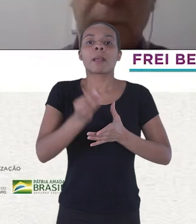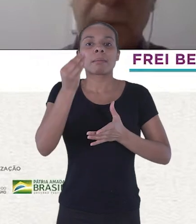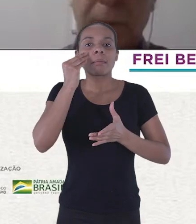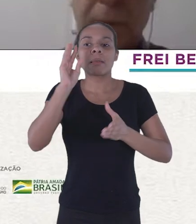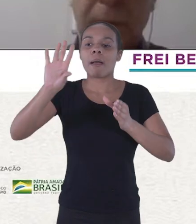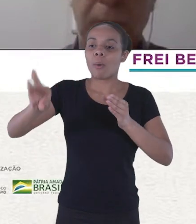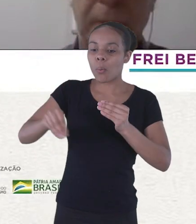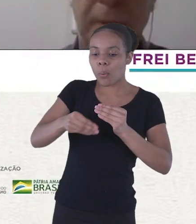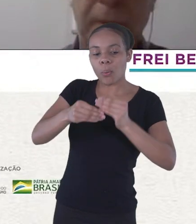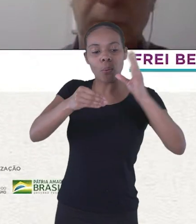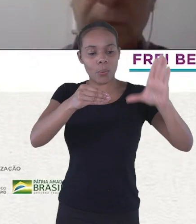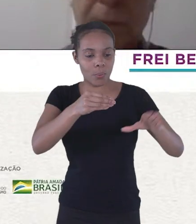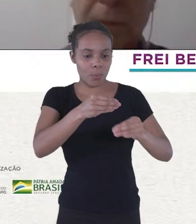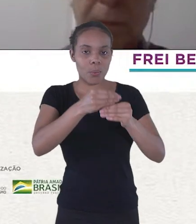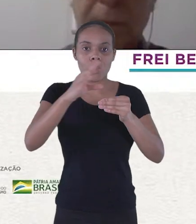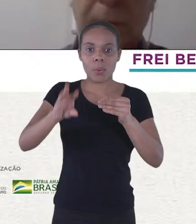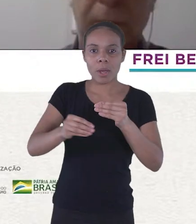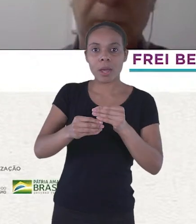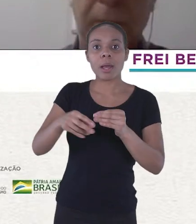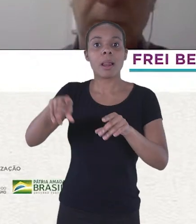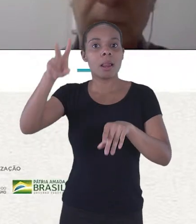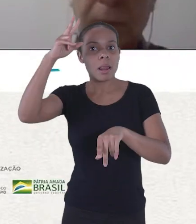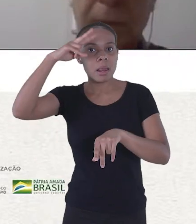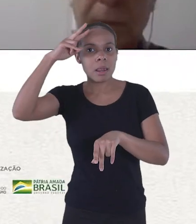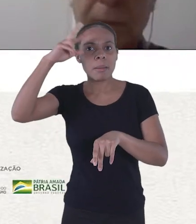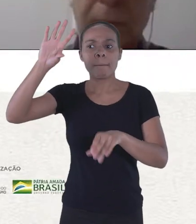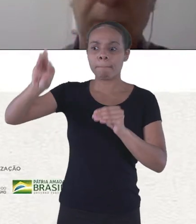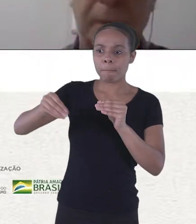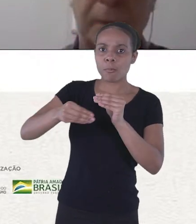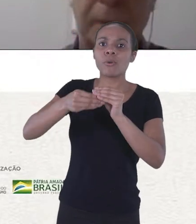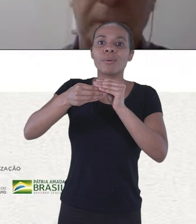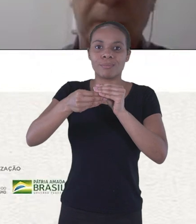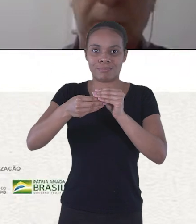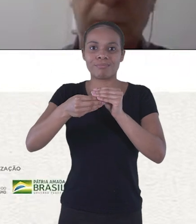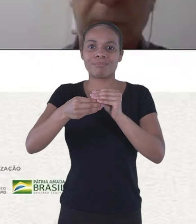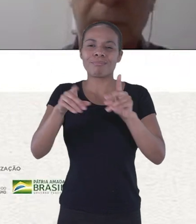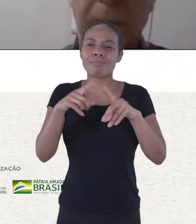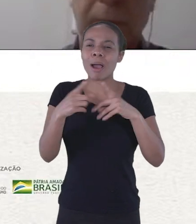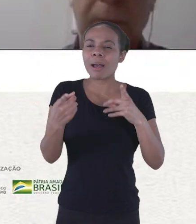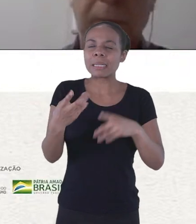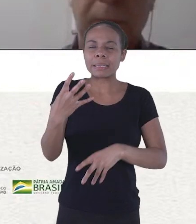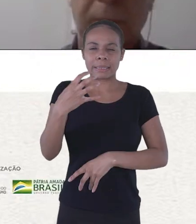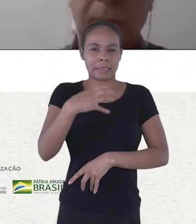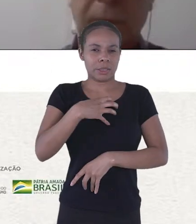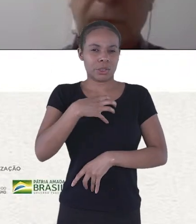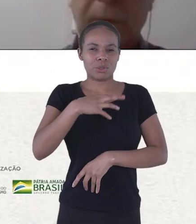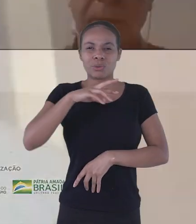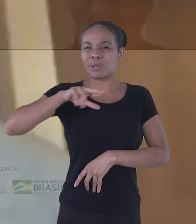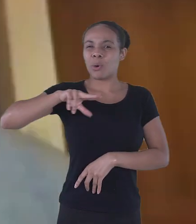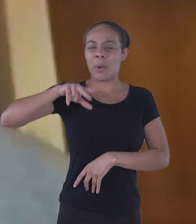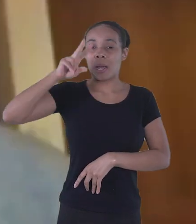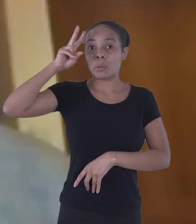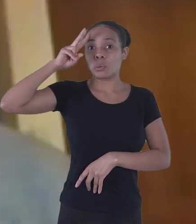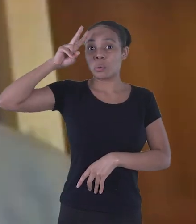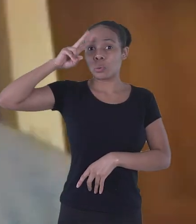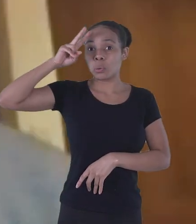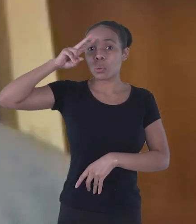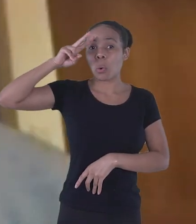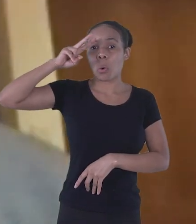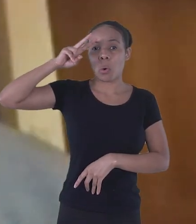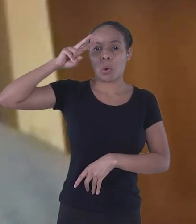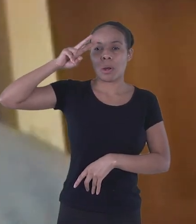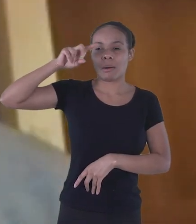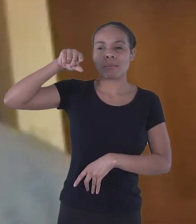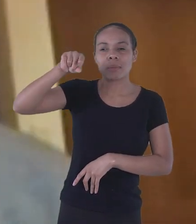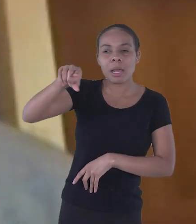enxertos, fragmentos de memória, mas cujo sentido não é contar a história da editora